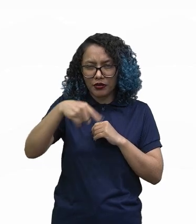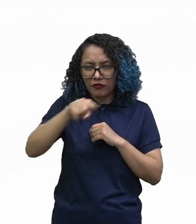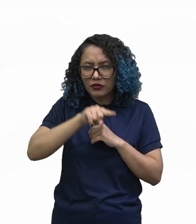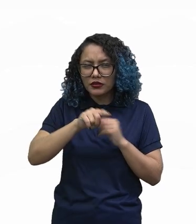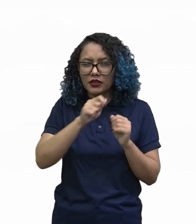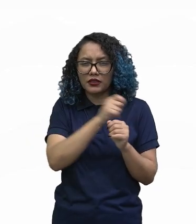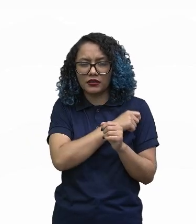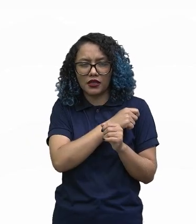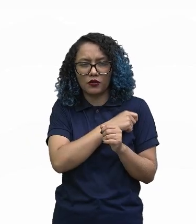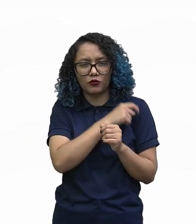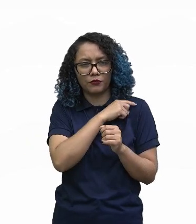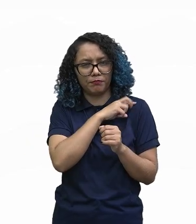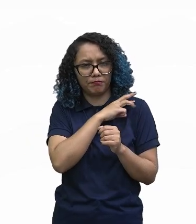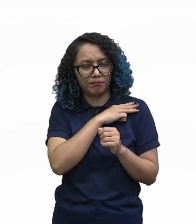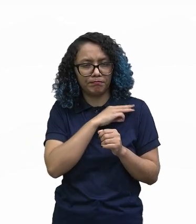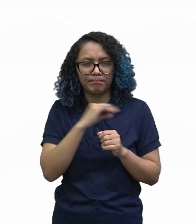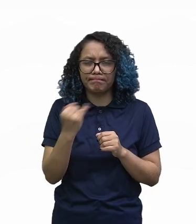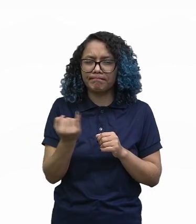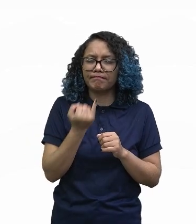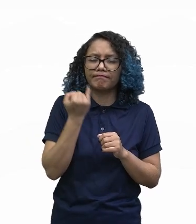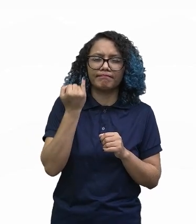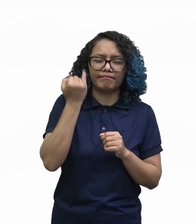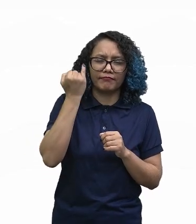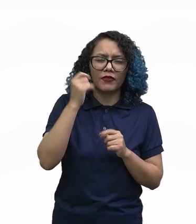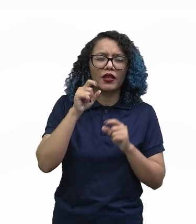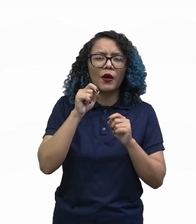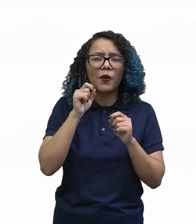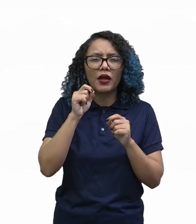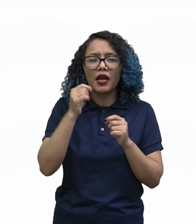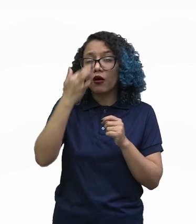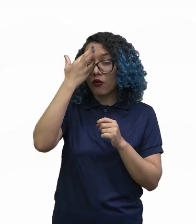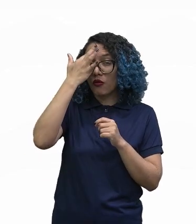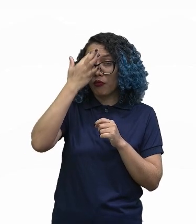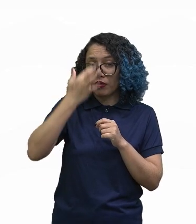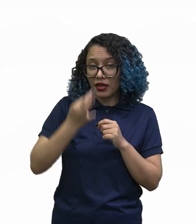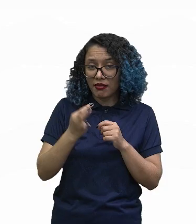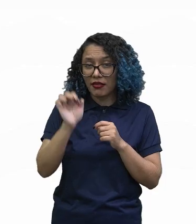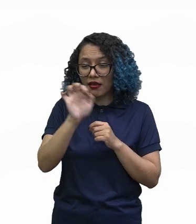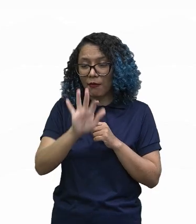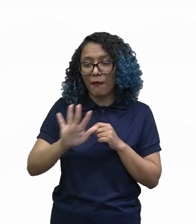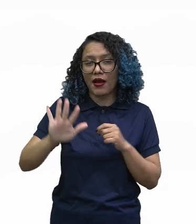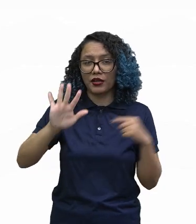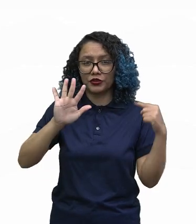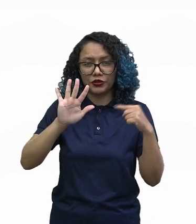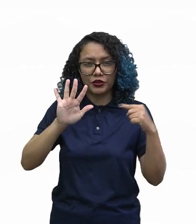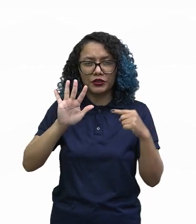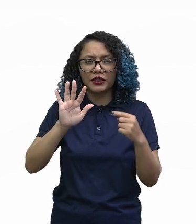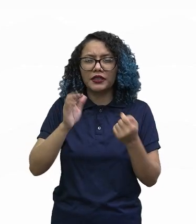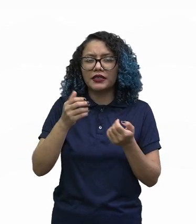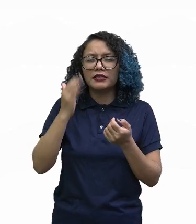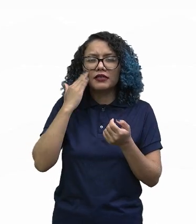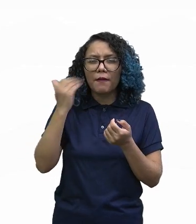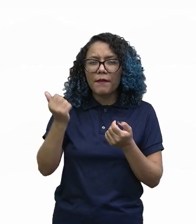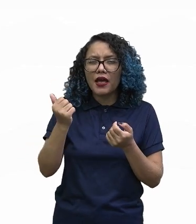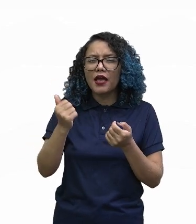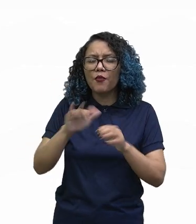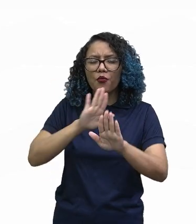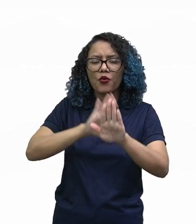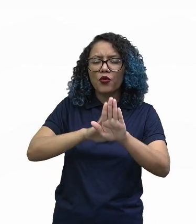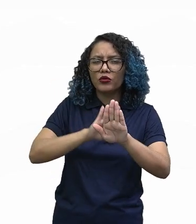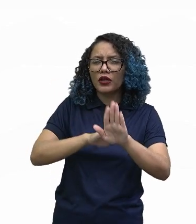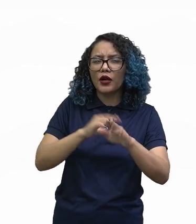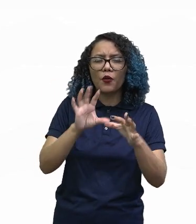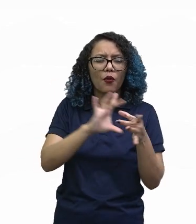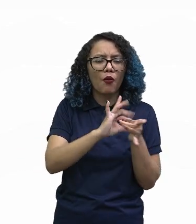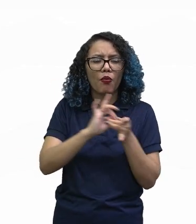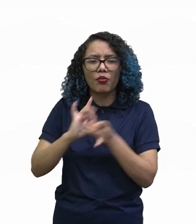habilidade, na verdade, muito importante, que é a interpretação de imagens, saber o